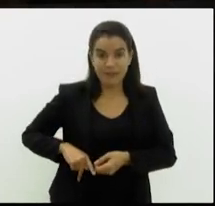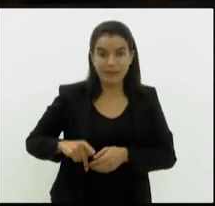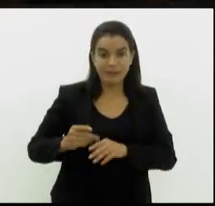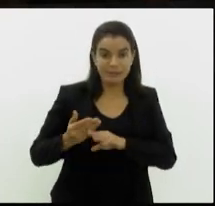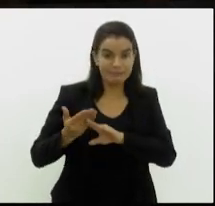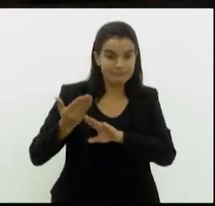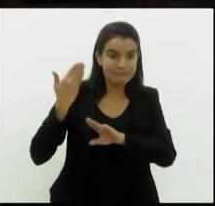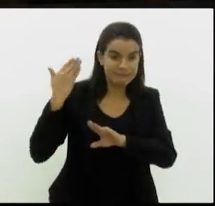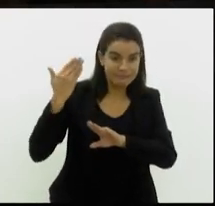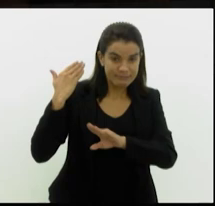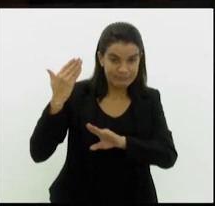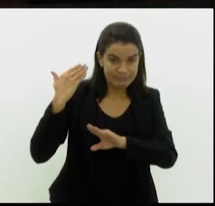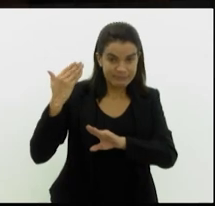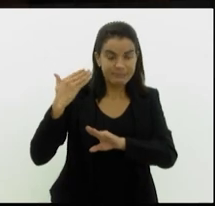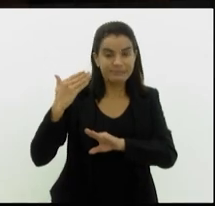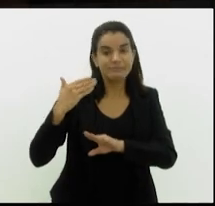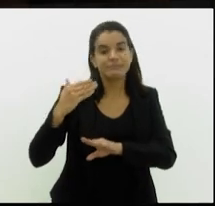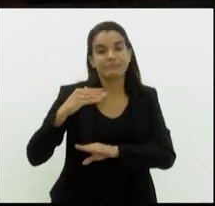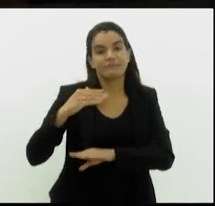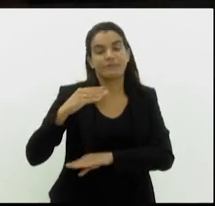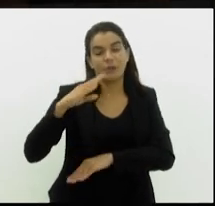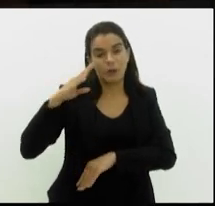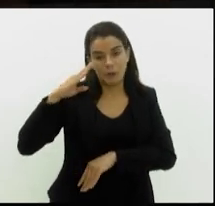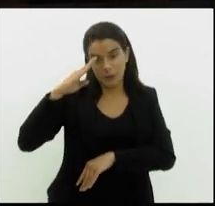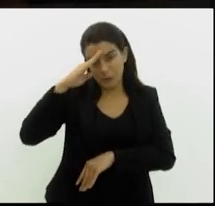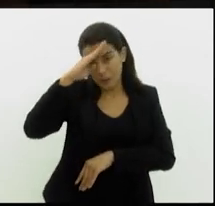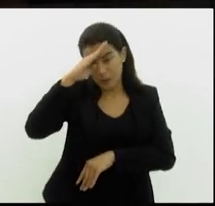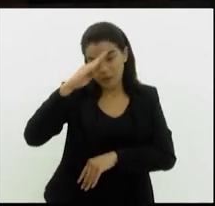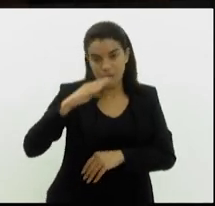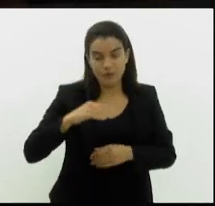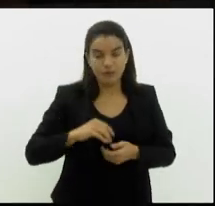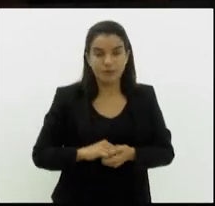em exercício, Jair Bolsonaro.